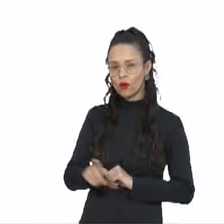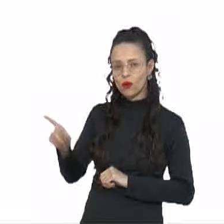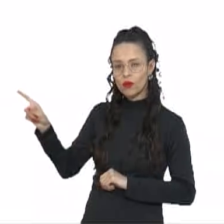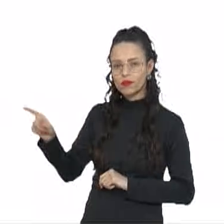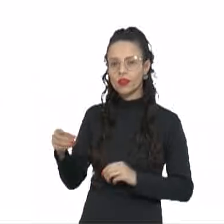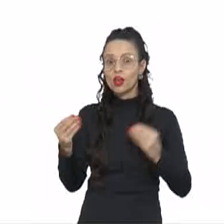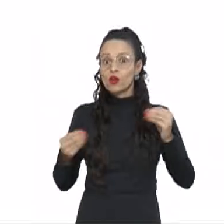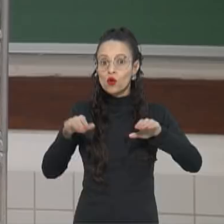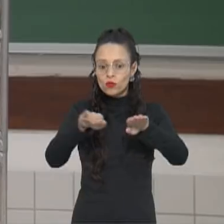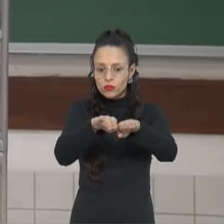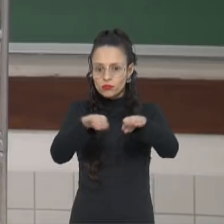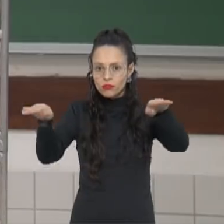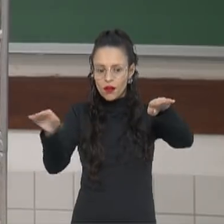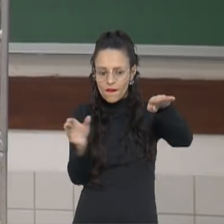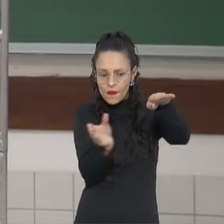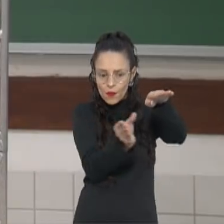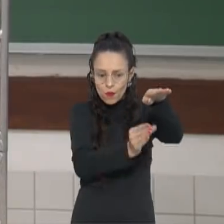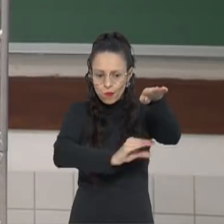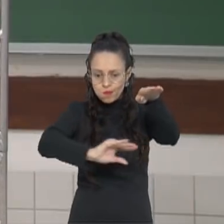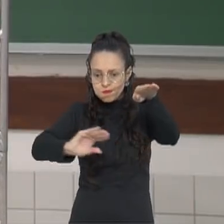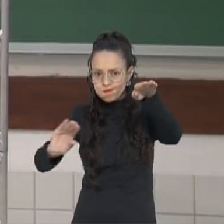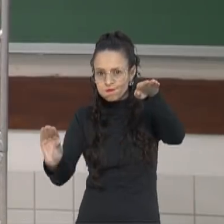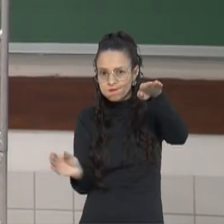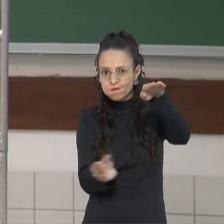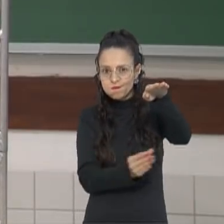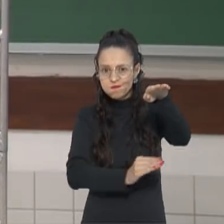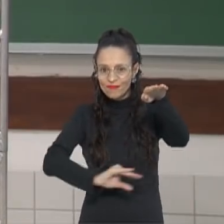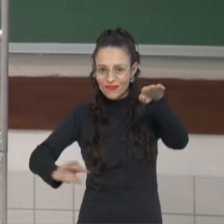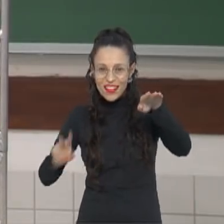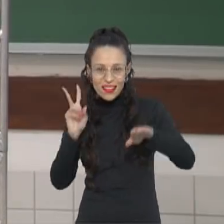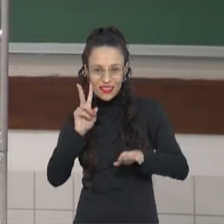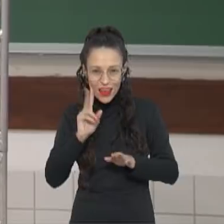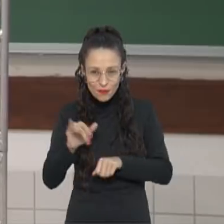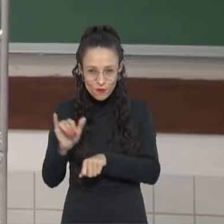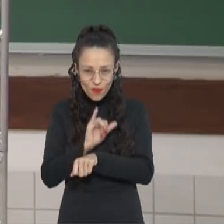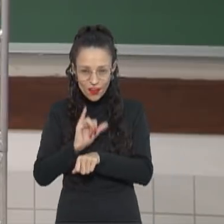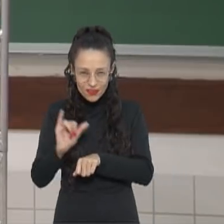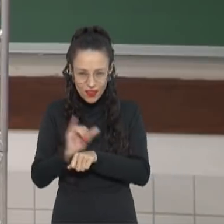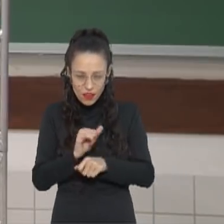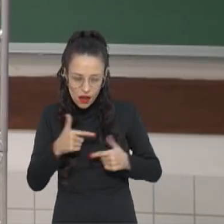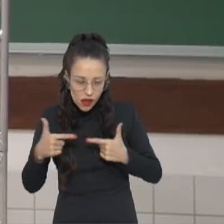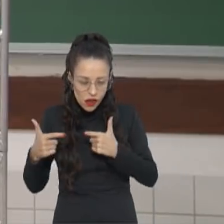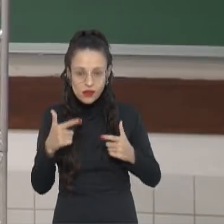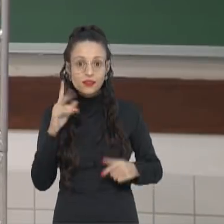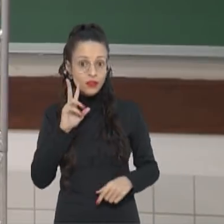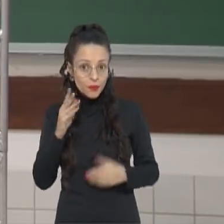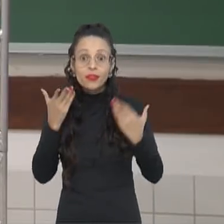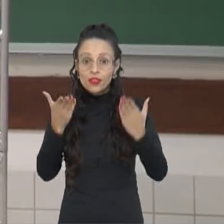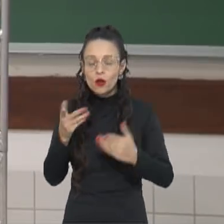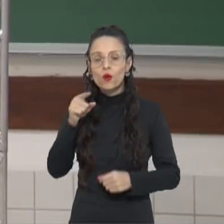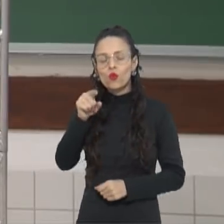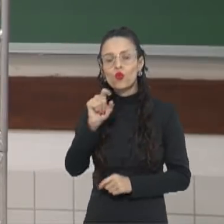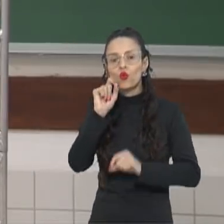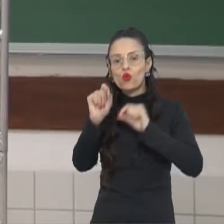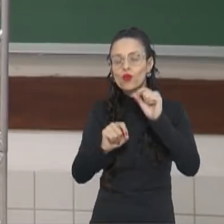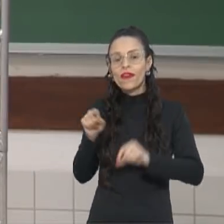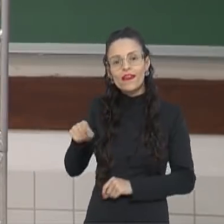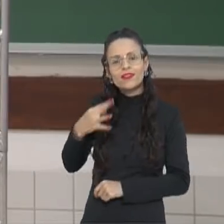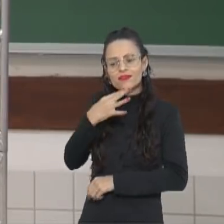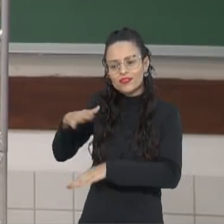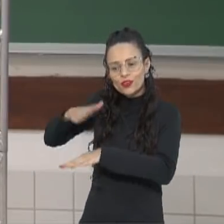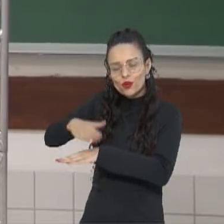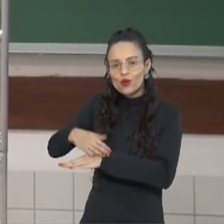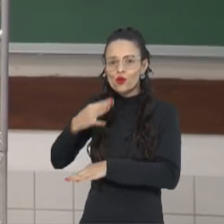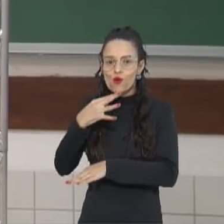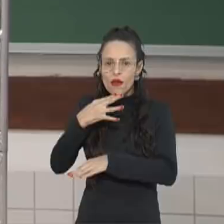rede dos túneis Vietcongs. Lembra a tática de guerrilha que eu te falei? Isso. Então, conhecer o território,